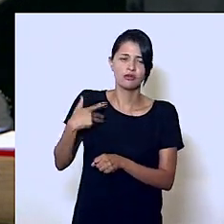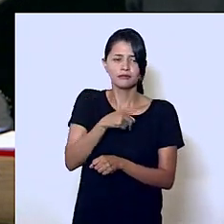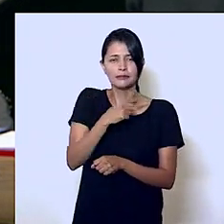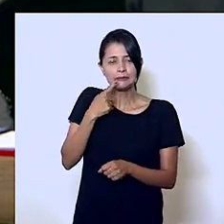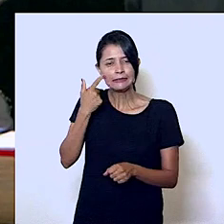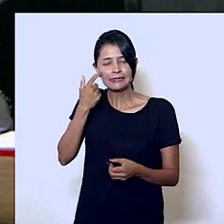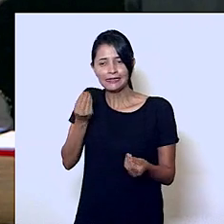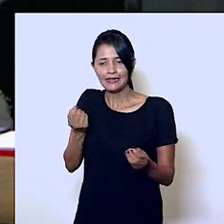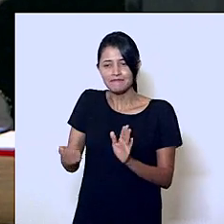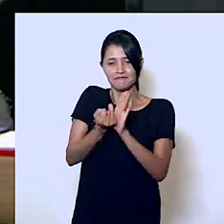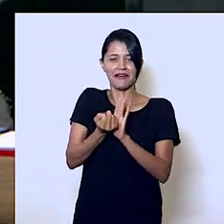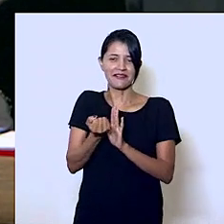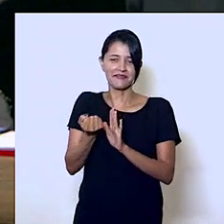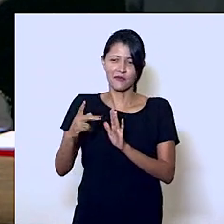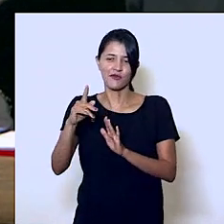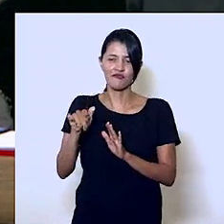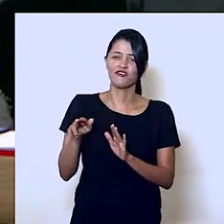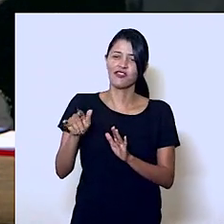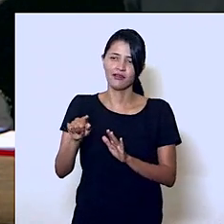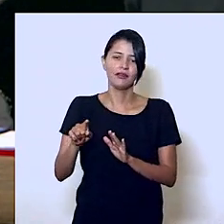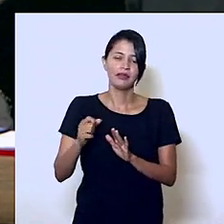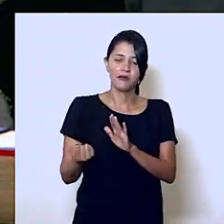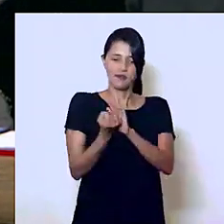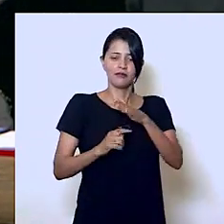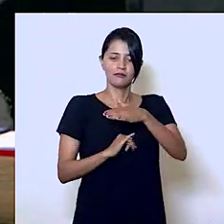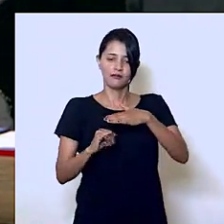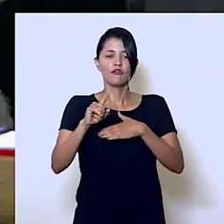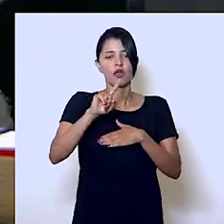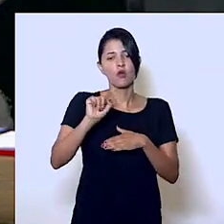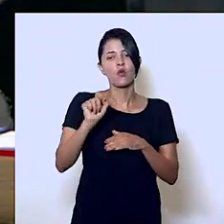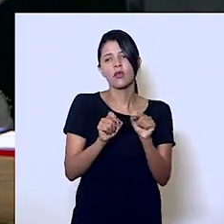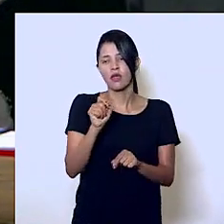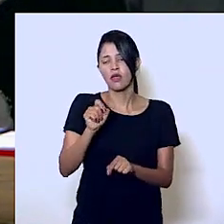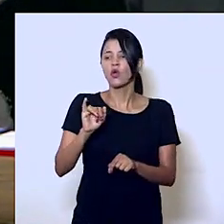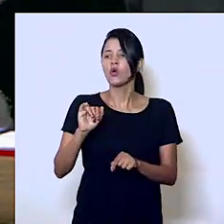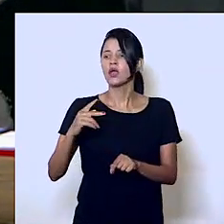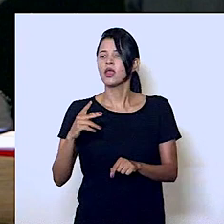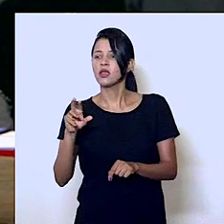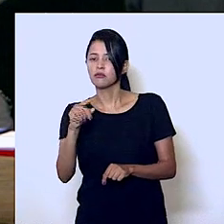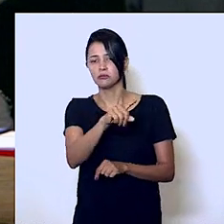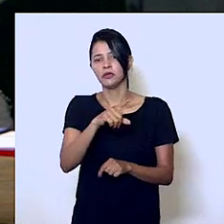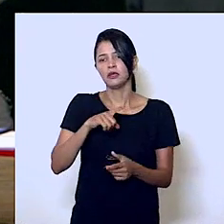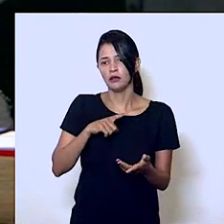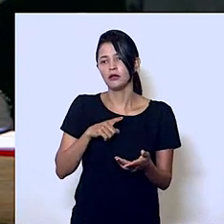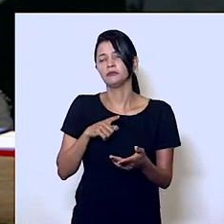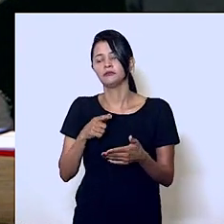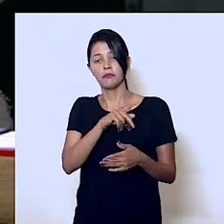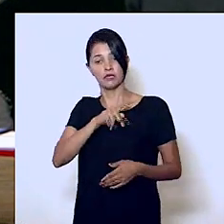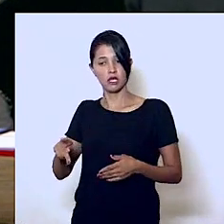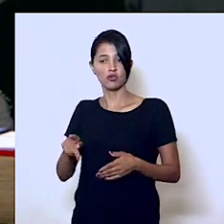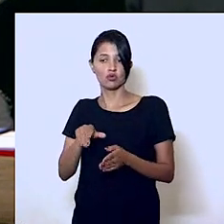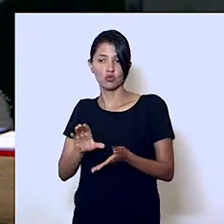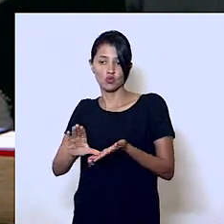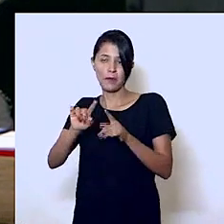FUNAG. Né? E a cara institucional foi o IPRE, que ele era presidente do Conselho, aprovou a ideia do IPRE, mas o IPRE tinha